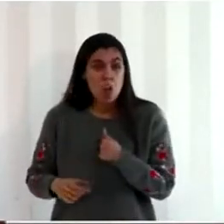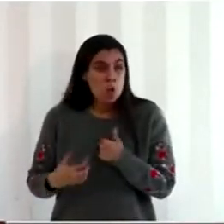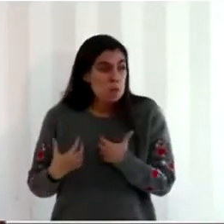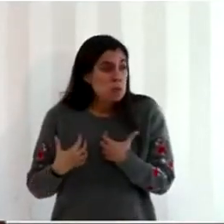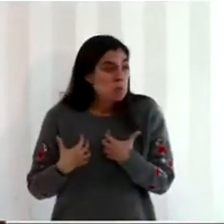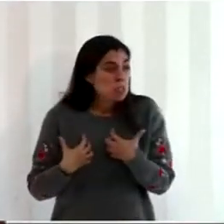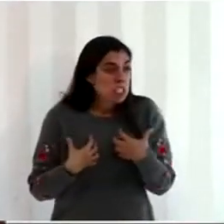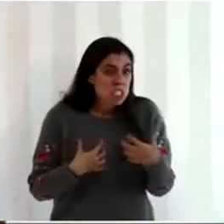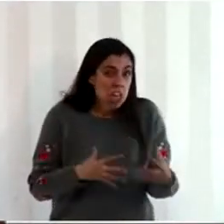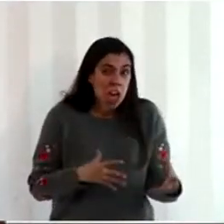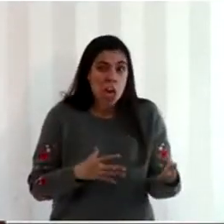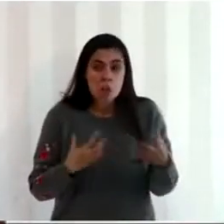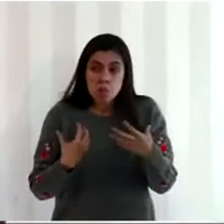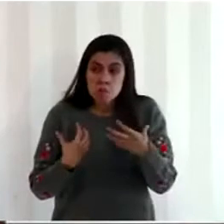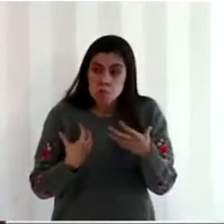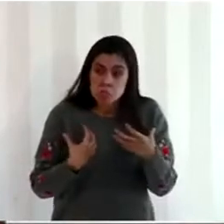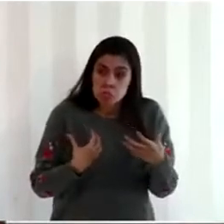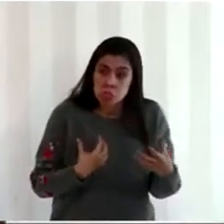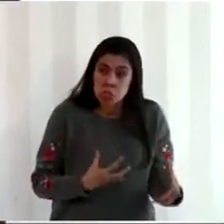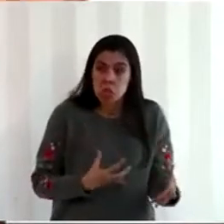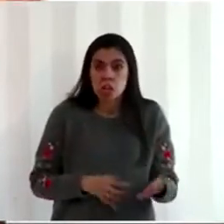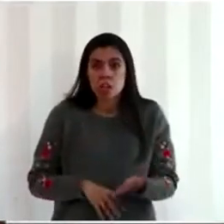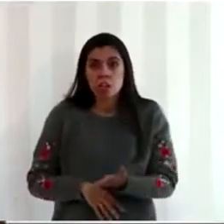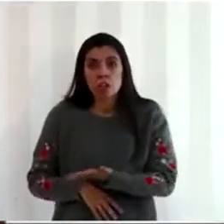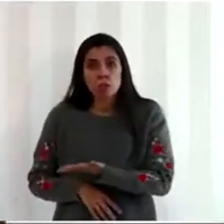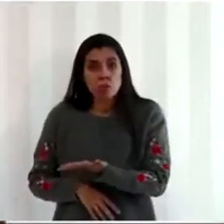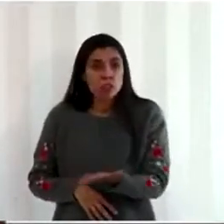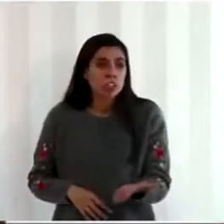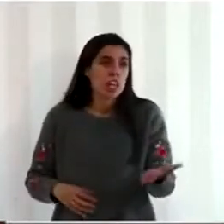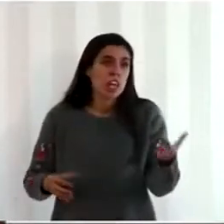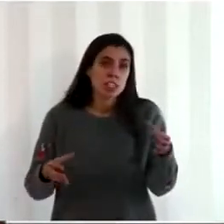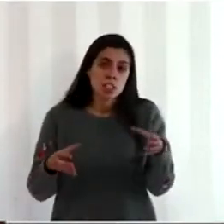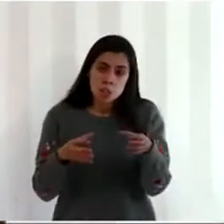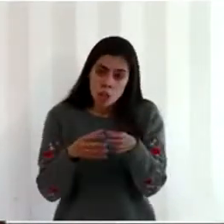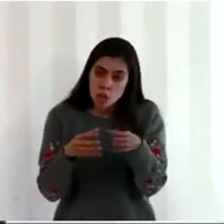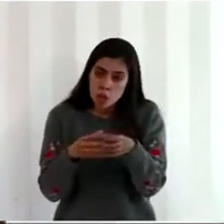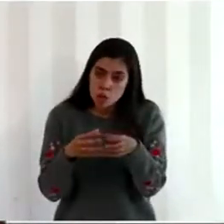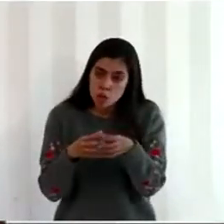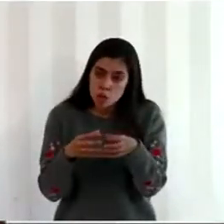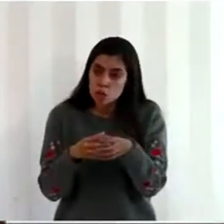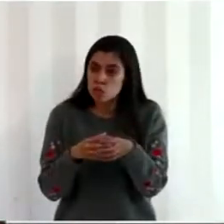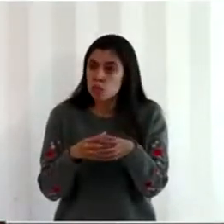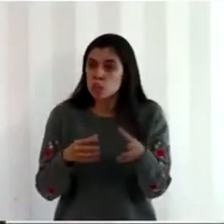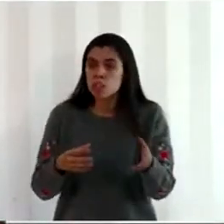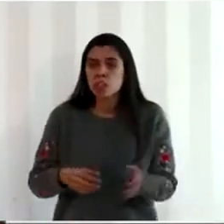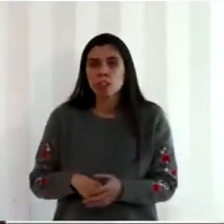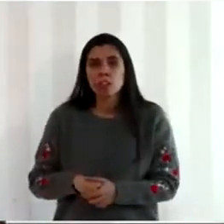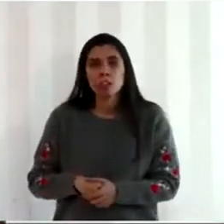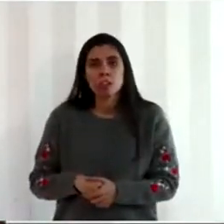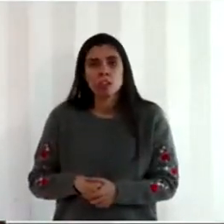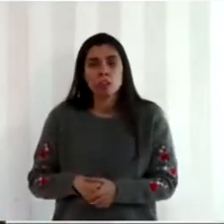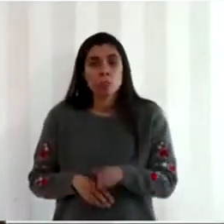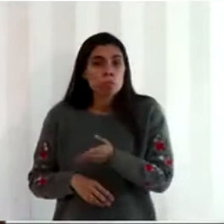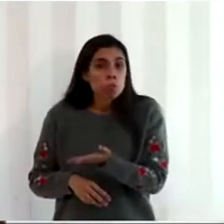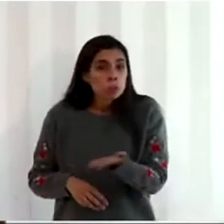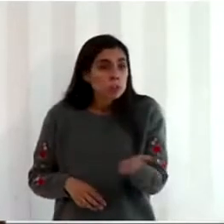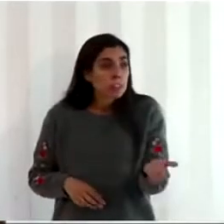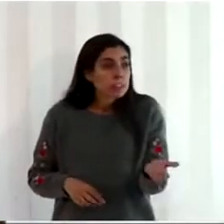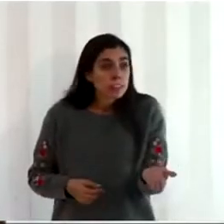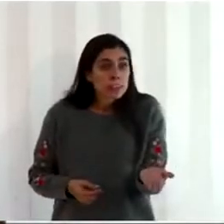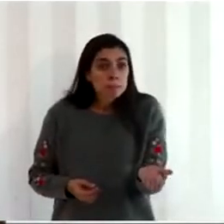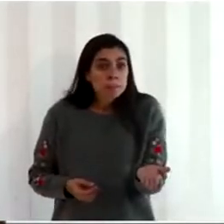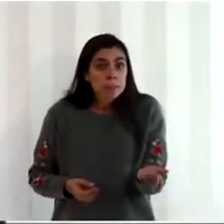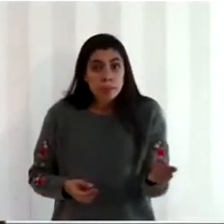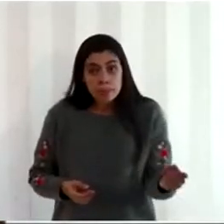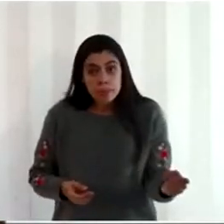esse ajuntamento solene, associado com iniquidade. Eu não aceito mais que vocês pisem nos meus átrios.